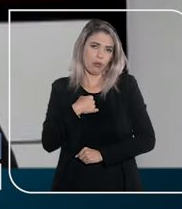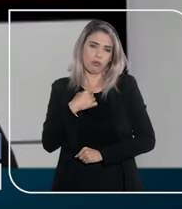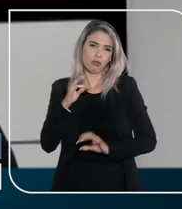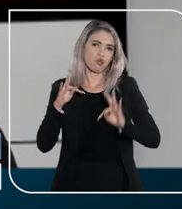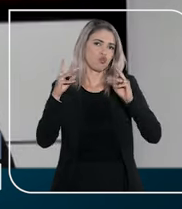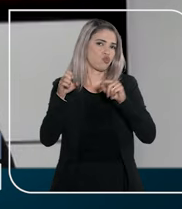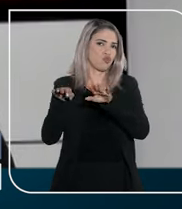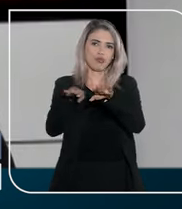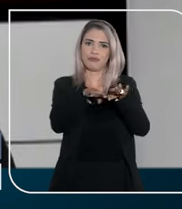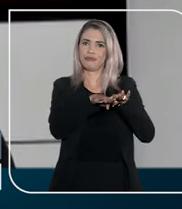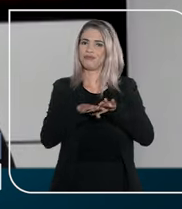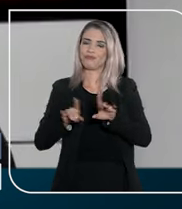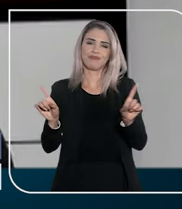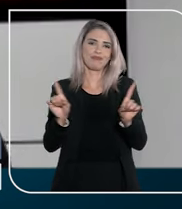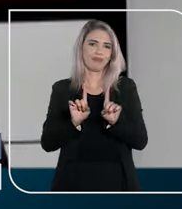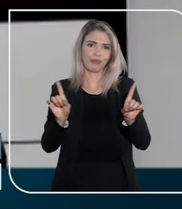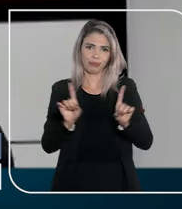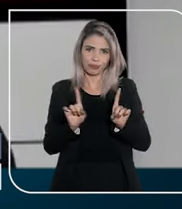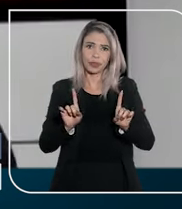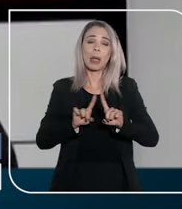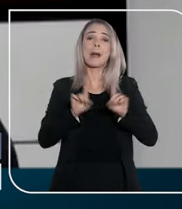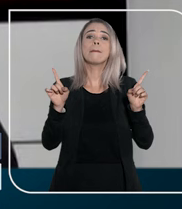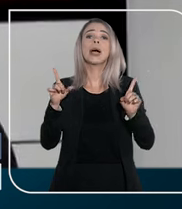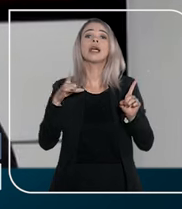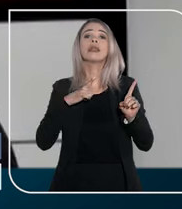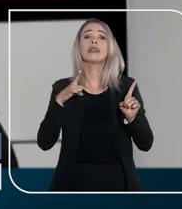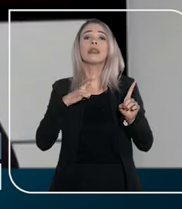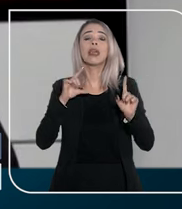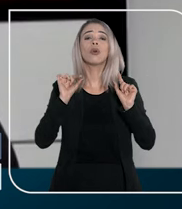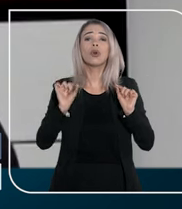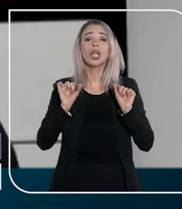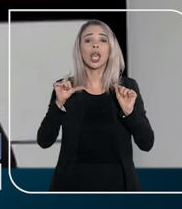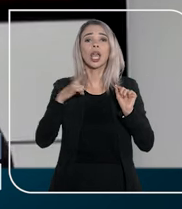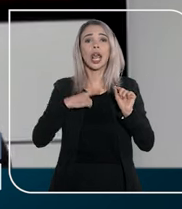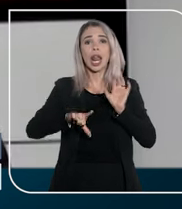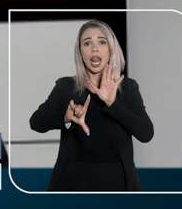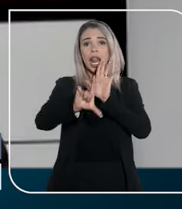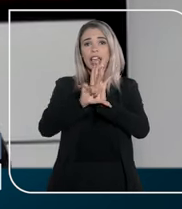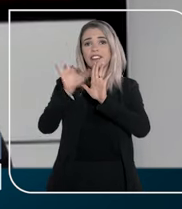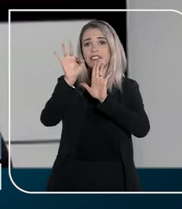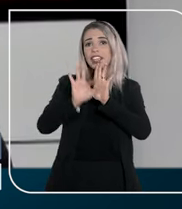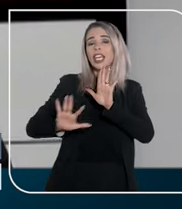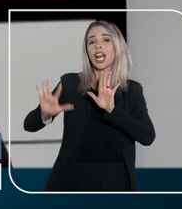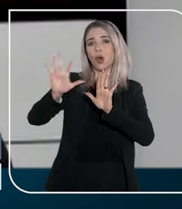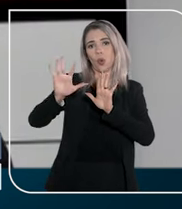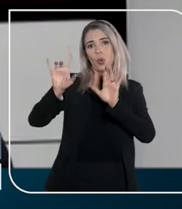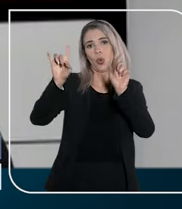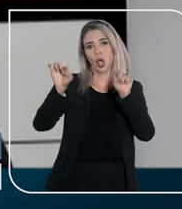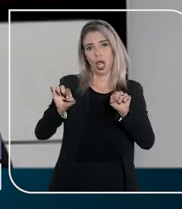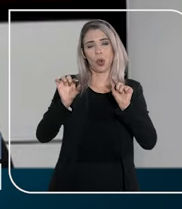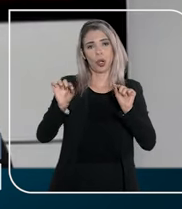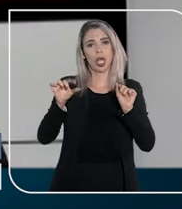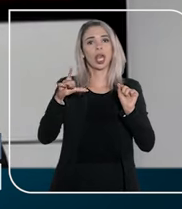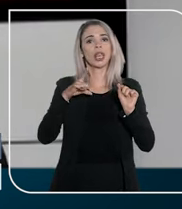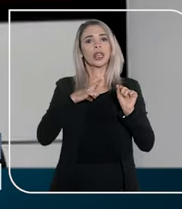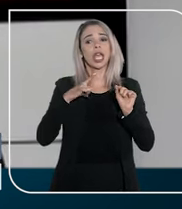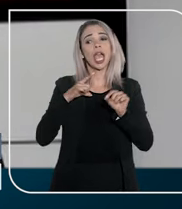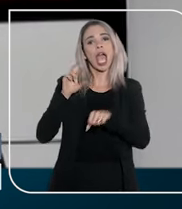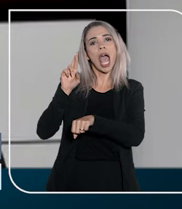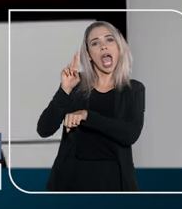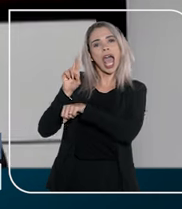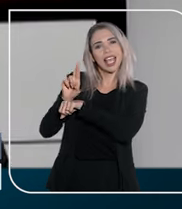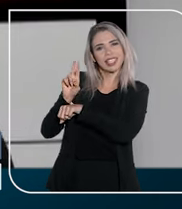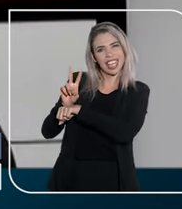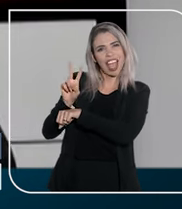estados, nem lembrar isso de cabeça, mas nós temos como norte a legislação federal. A legislação federal ela vai trazer aqui a hipótese de reserva de 20%